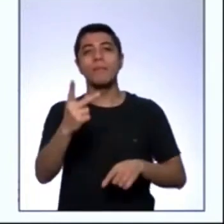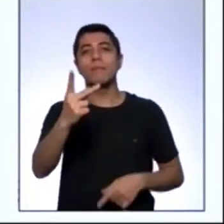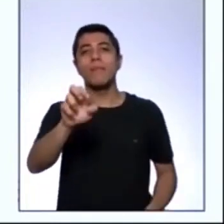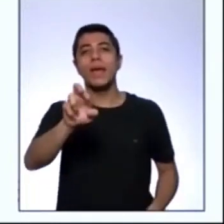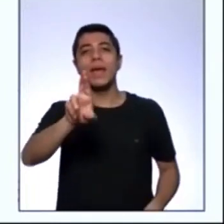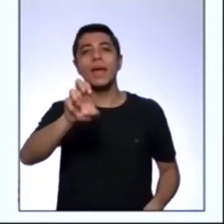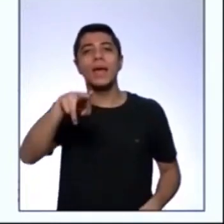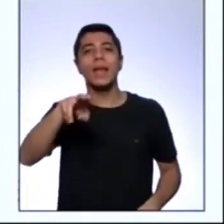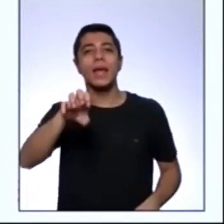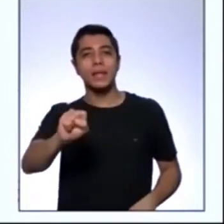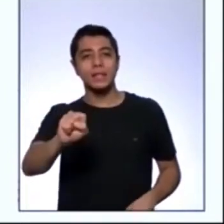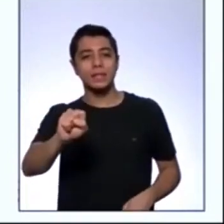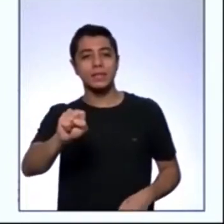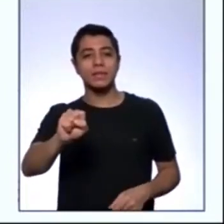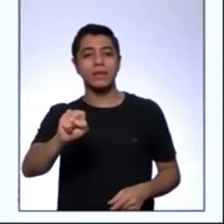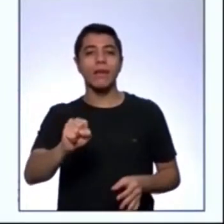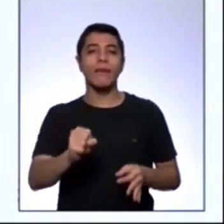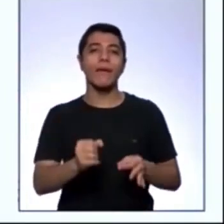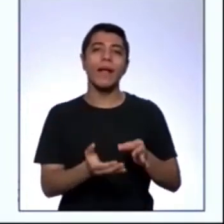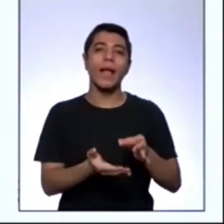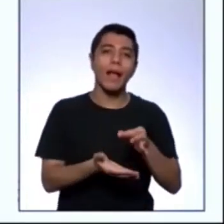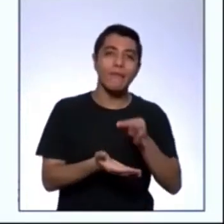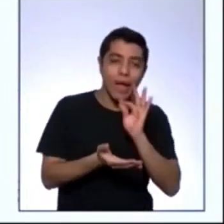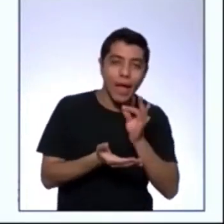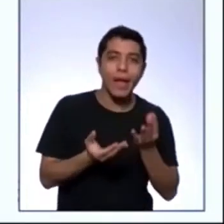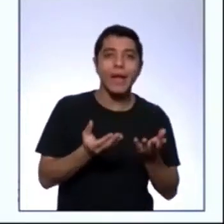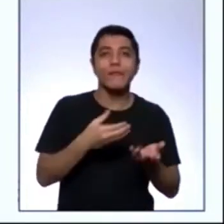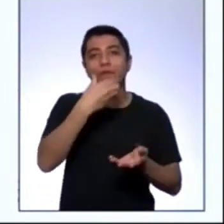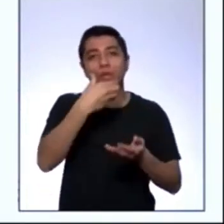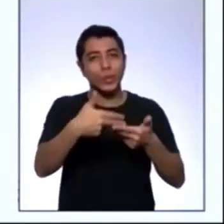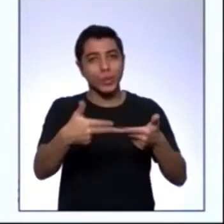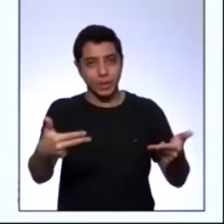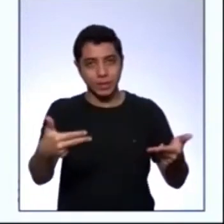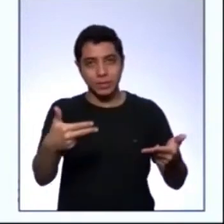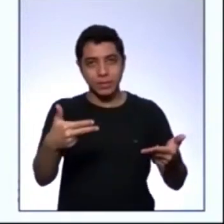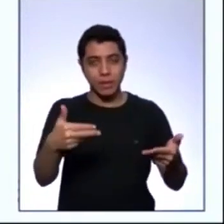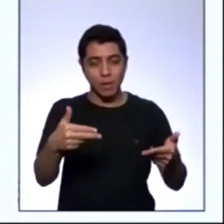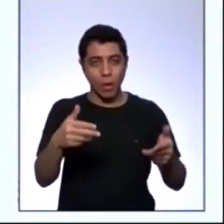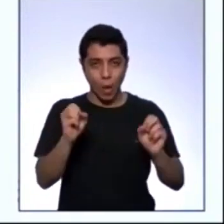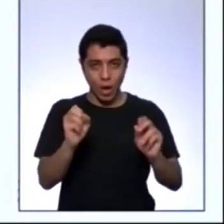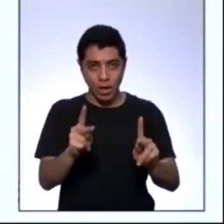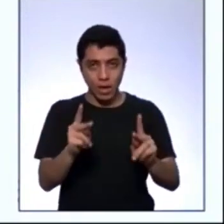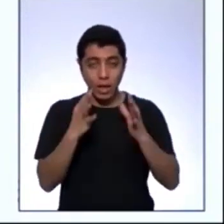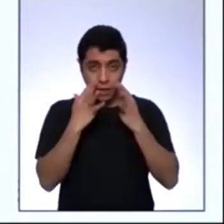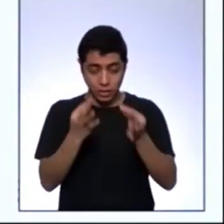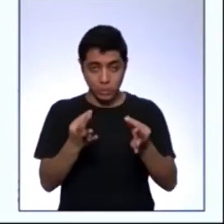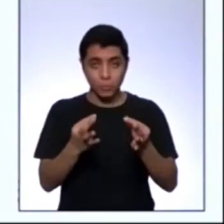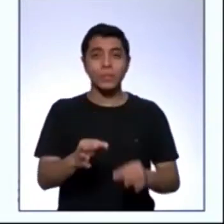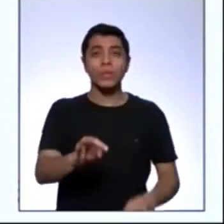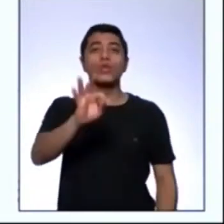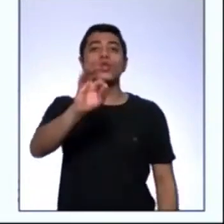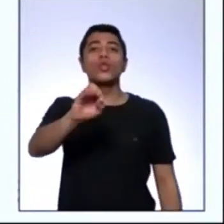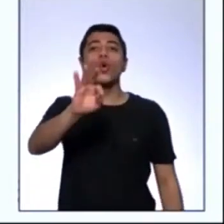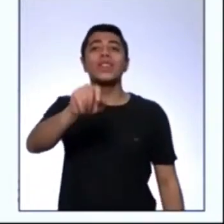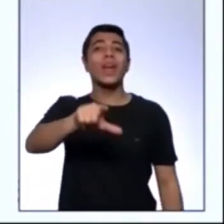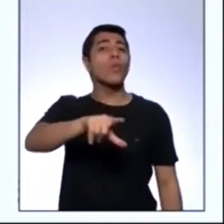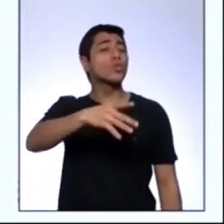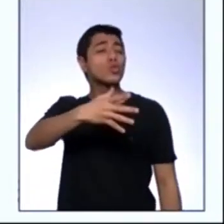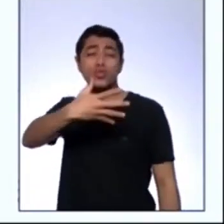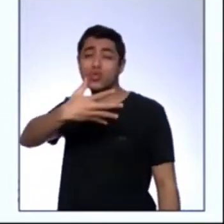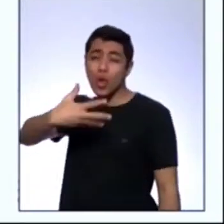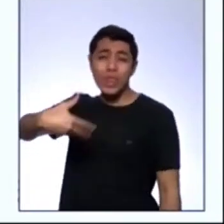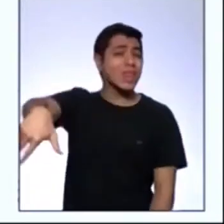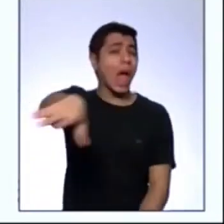EA fruticultura anotou 853 milhões é o total e